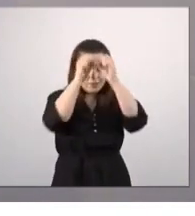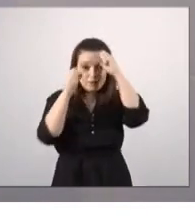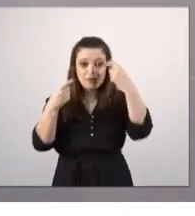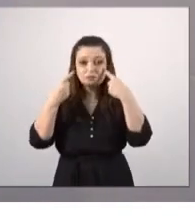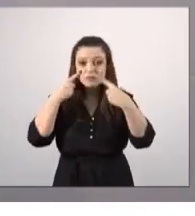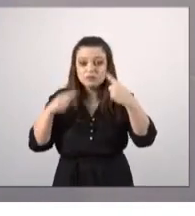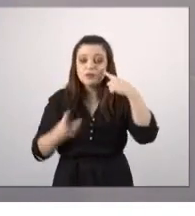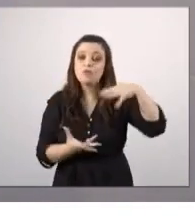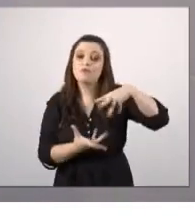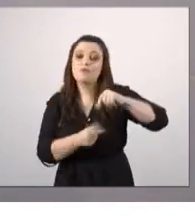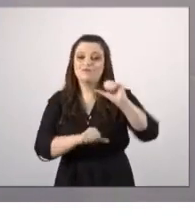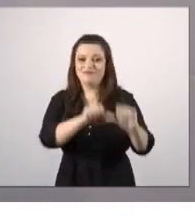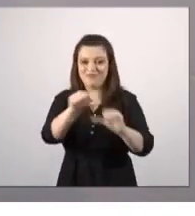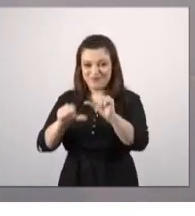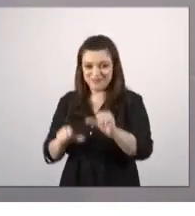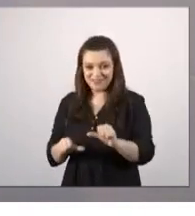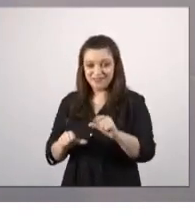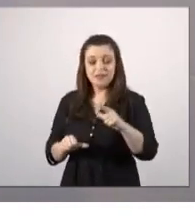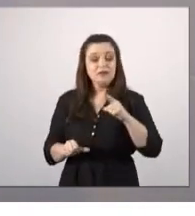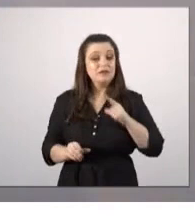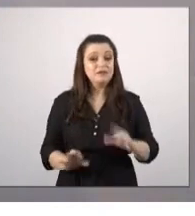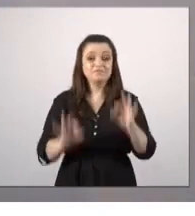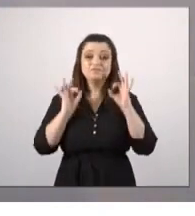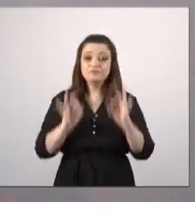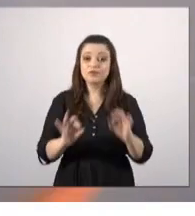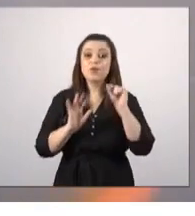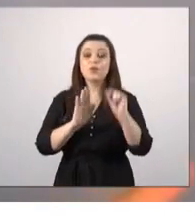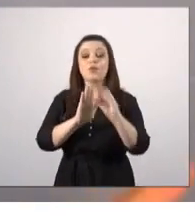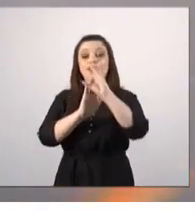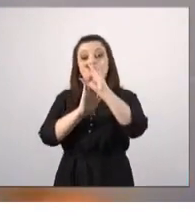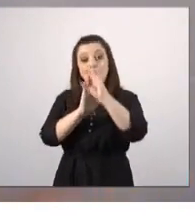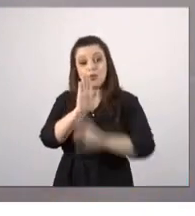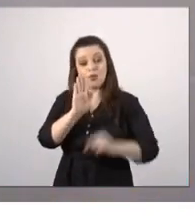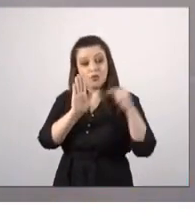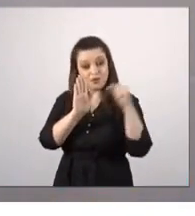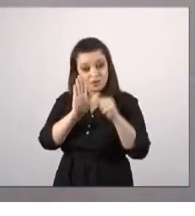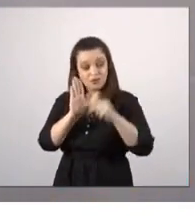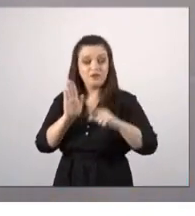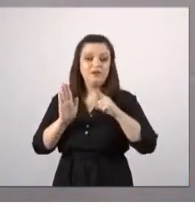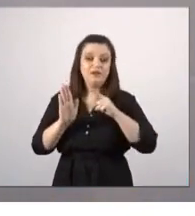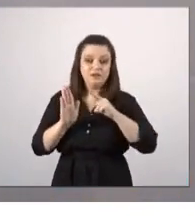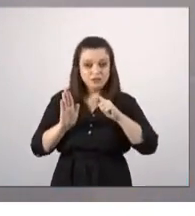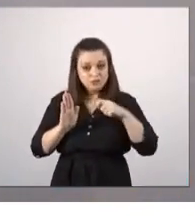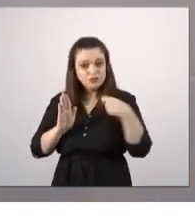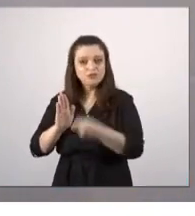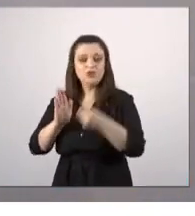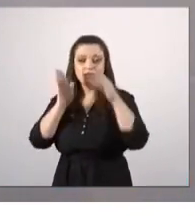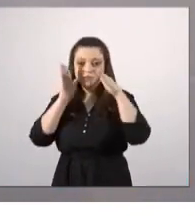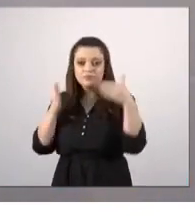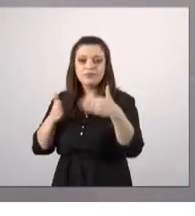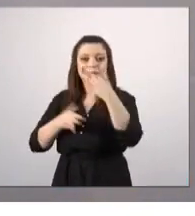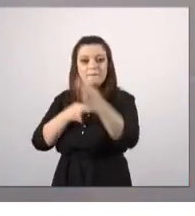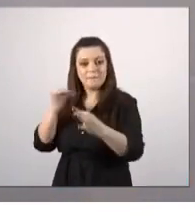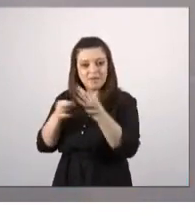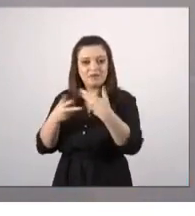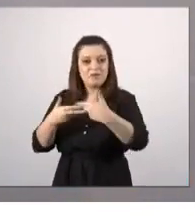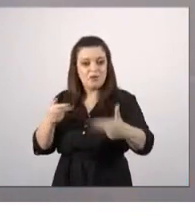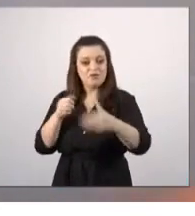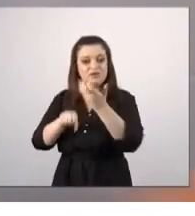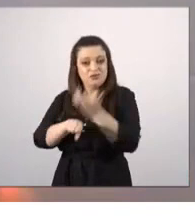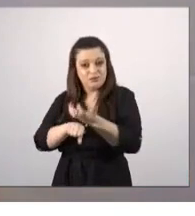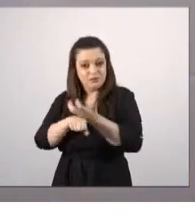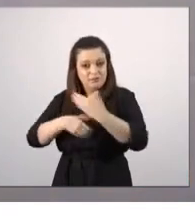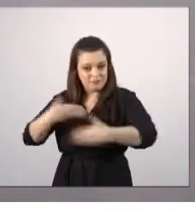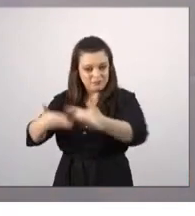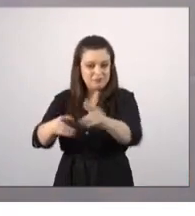mudança. Exatamente o que o currículo focado no Liberal Arts, como é o American Academy, busca desenvolver.